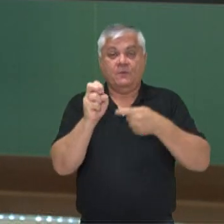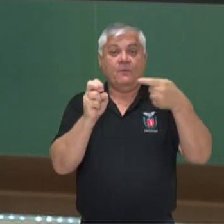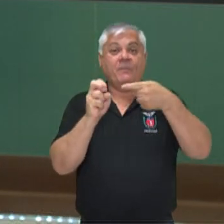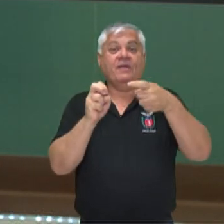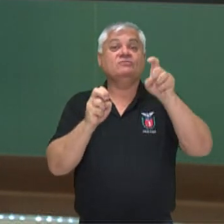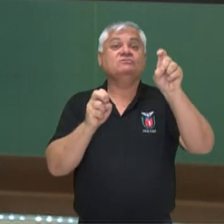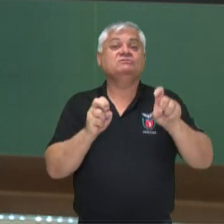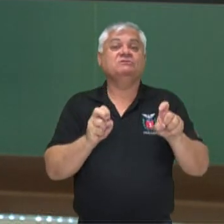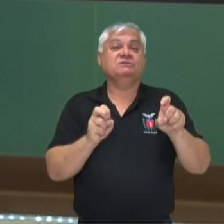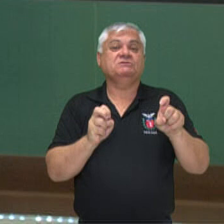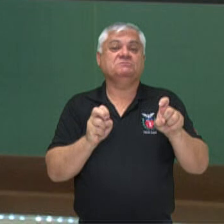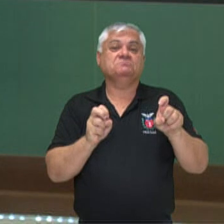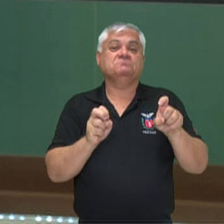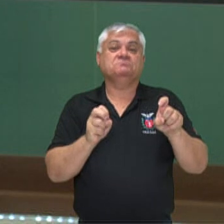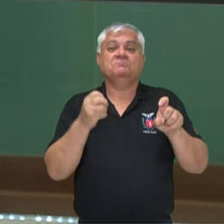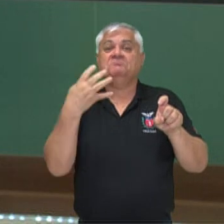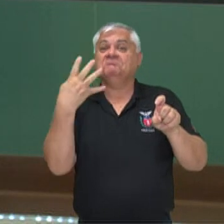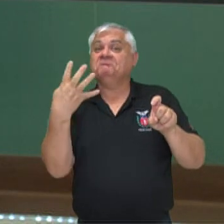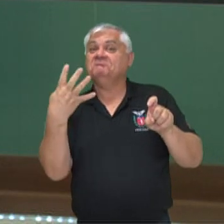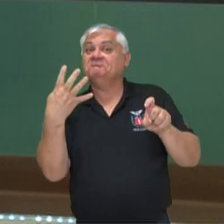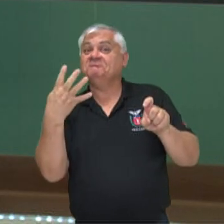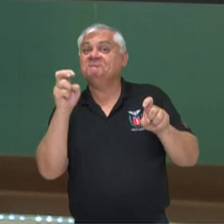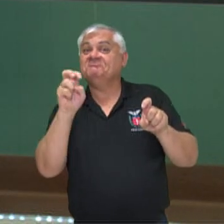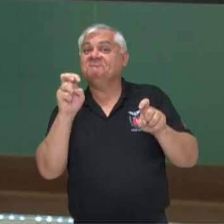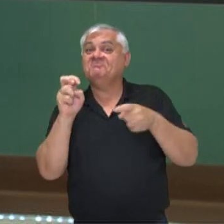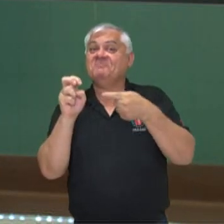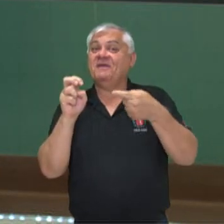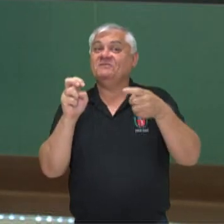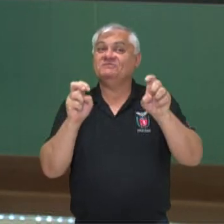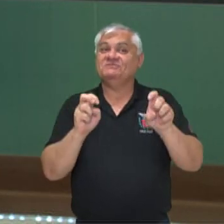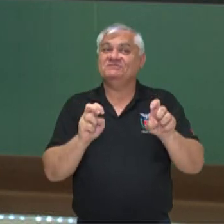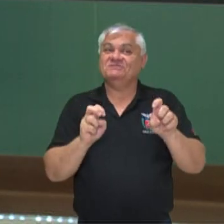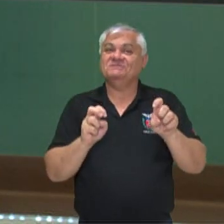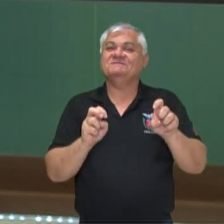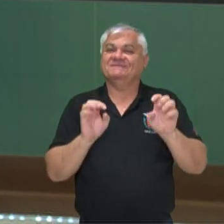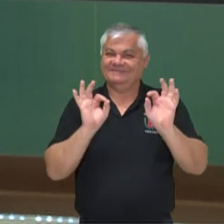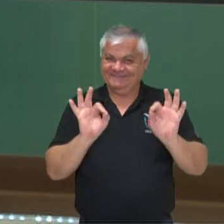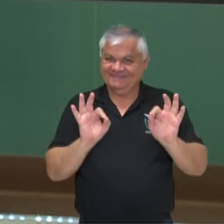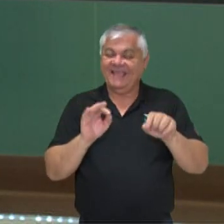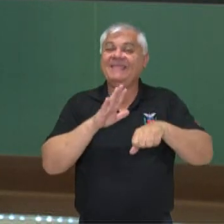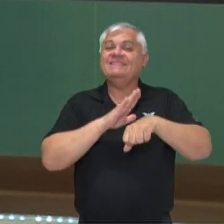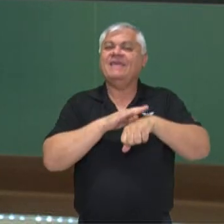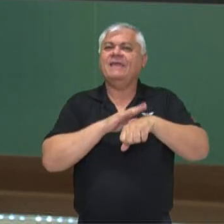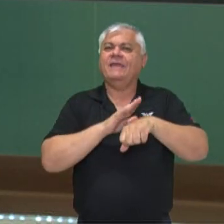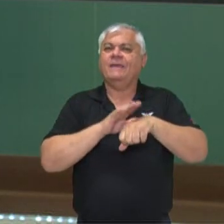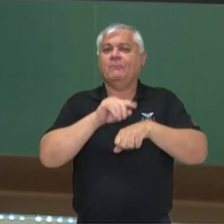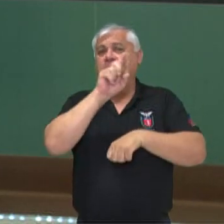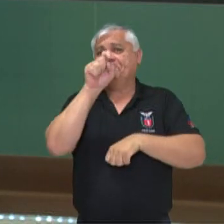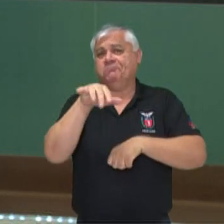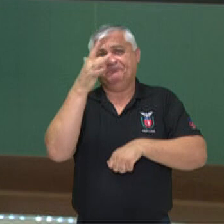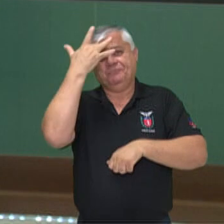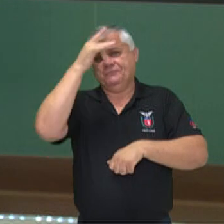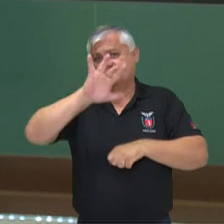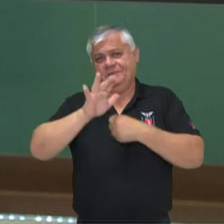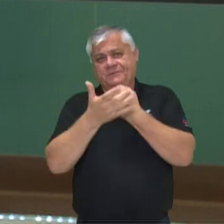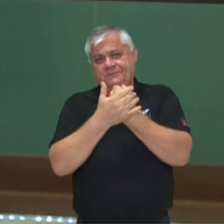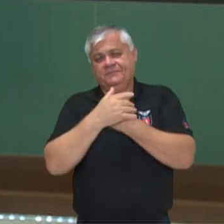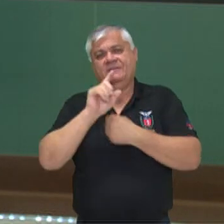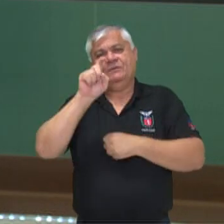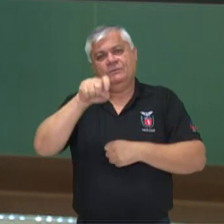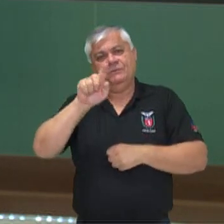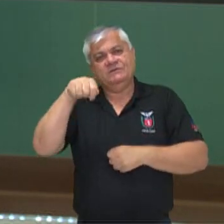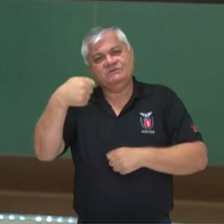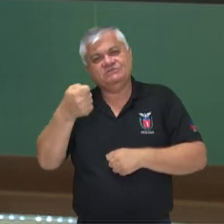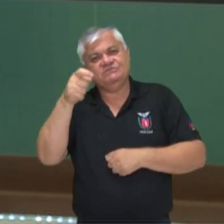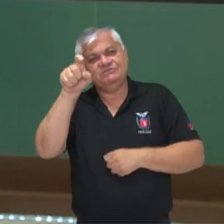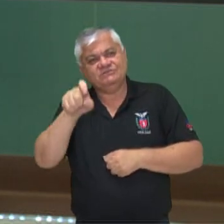há tantos anos atrás? 45 menos essa quantidade de tempo que a gente chamou de X. E a idade